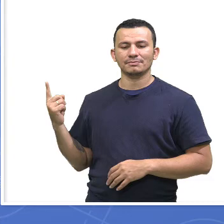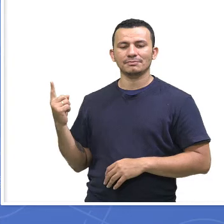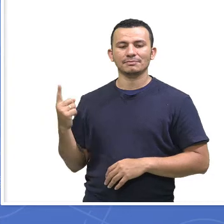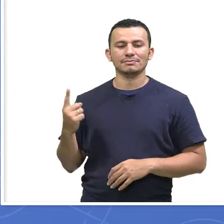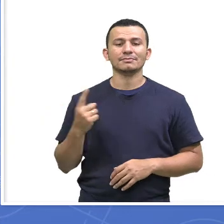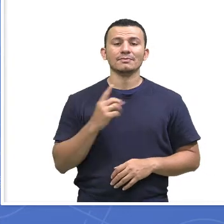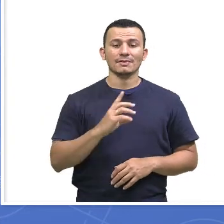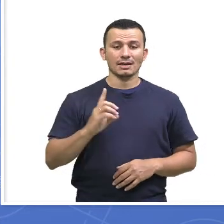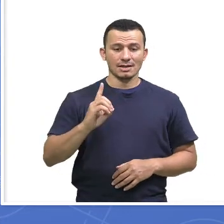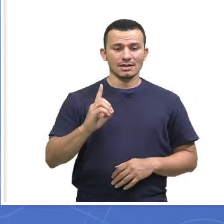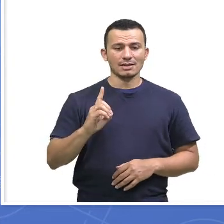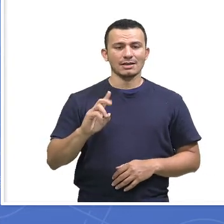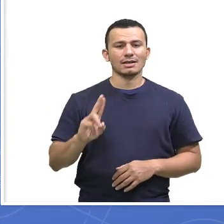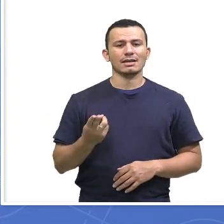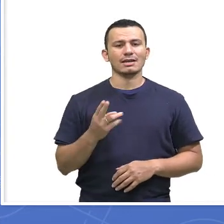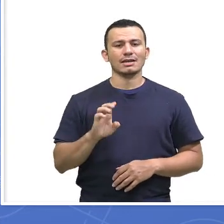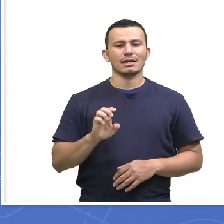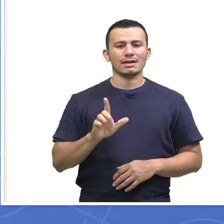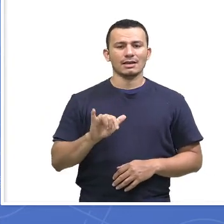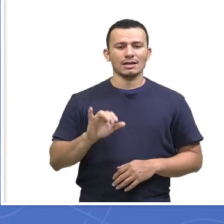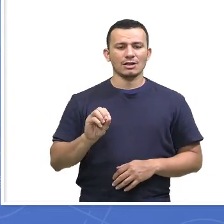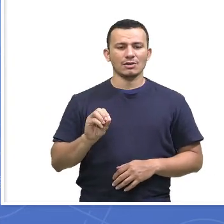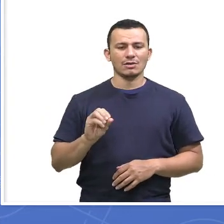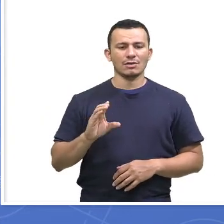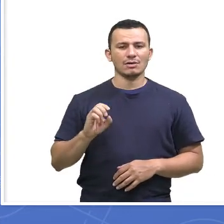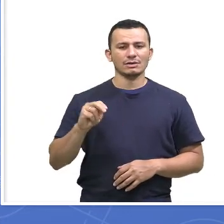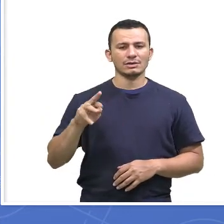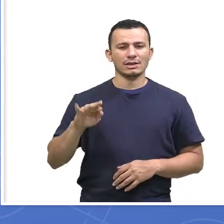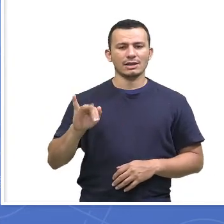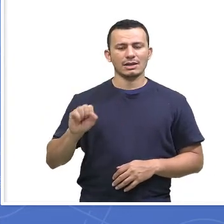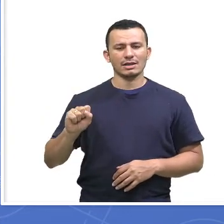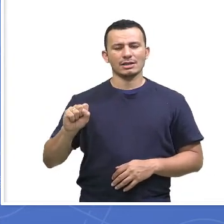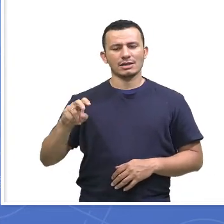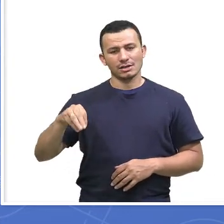né? Vejam bem, heliocentrismo quer dizer o Sol no centro.